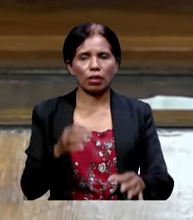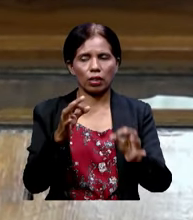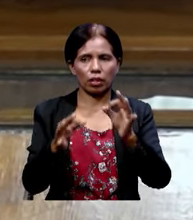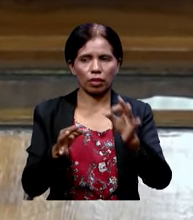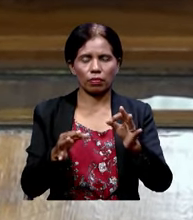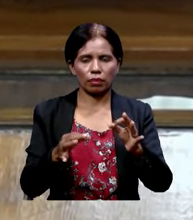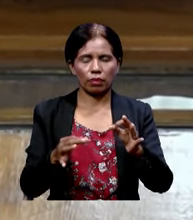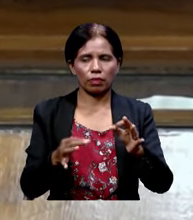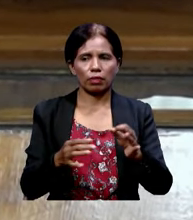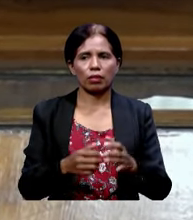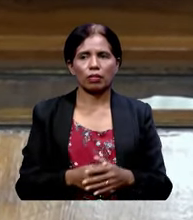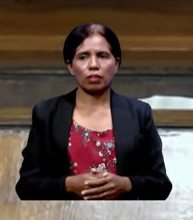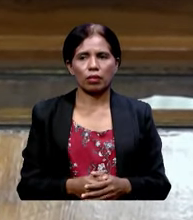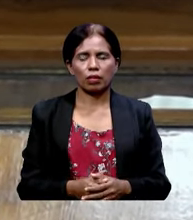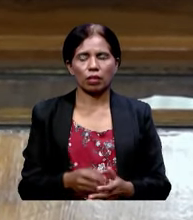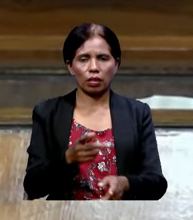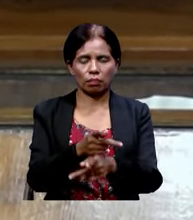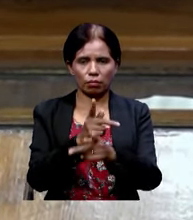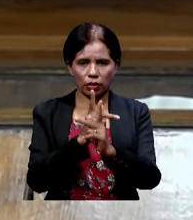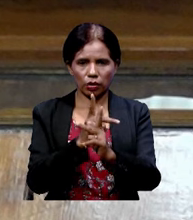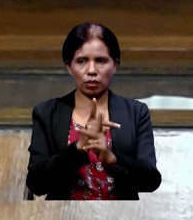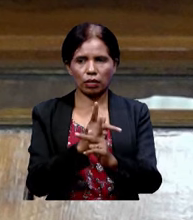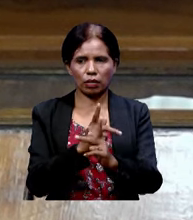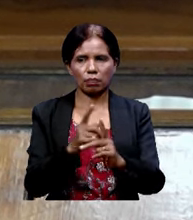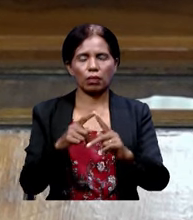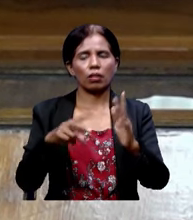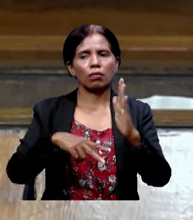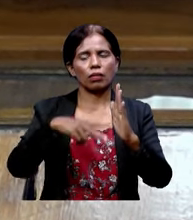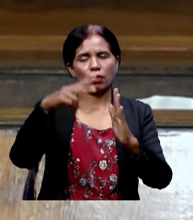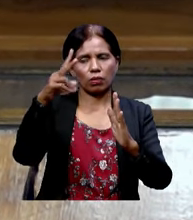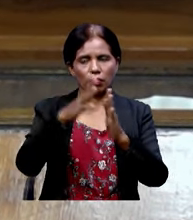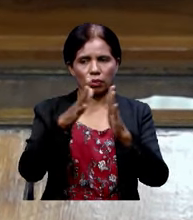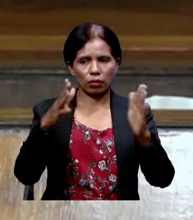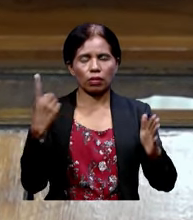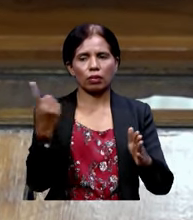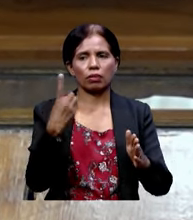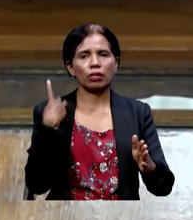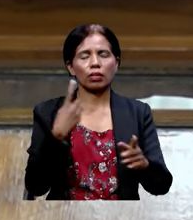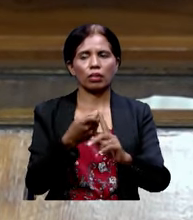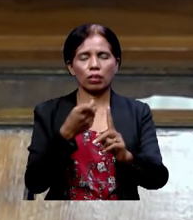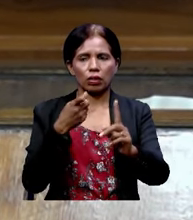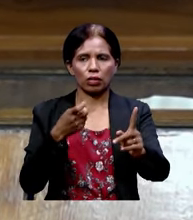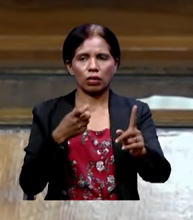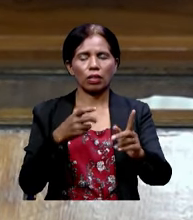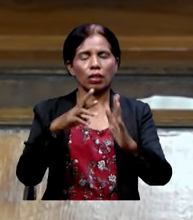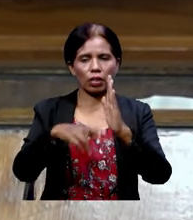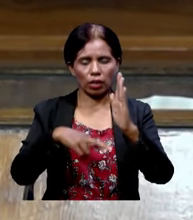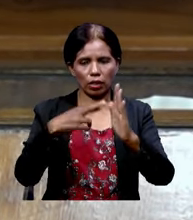grant, nia empréstimo, mas o valor na be que bot, na fatem tem que livro se canal e das regras de